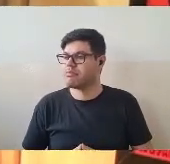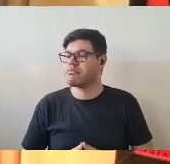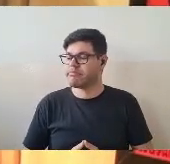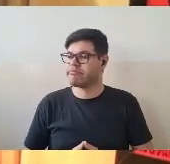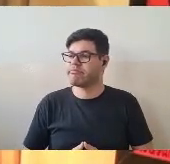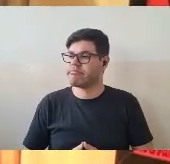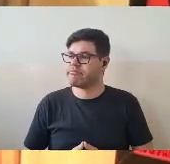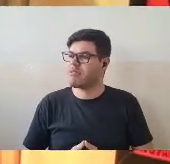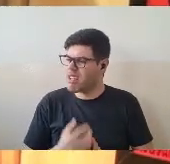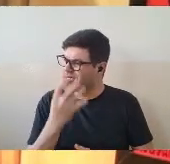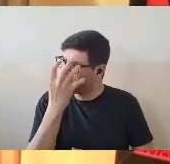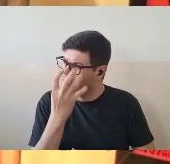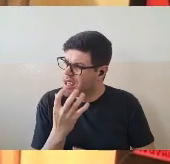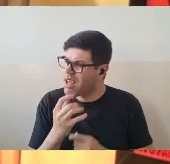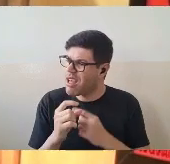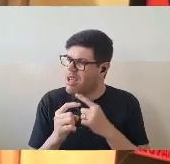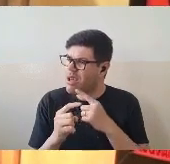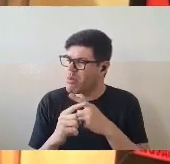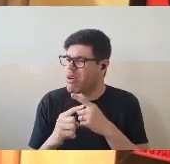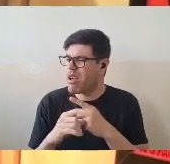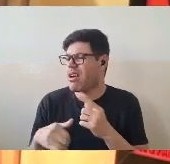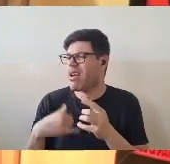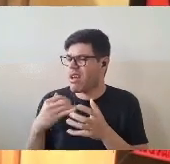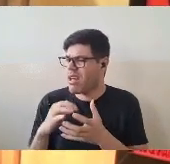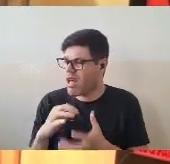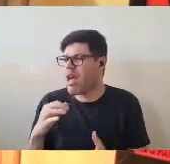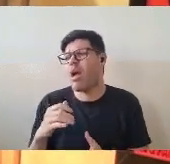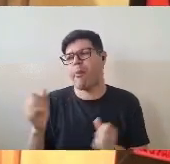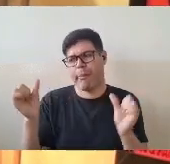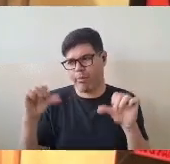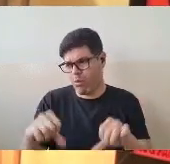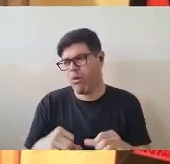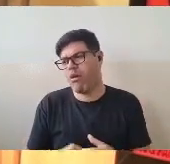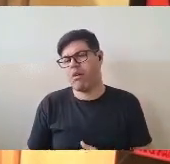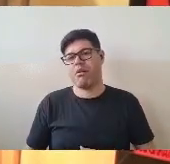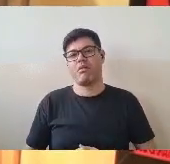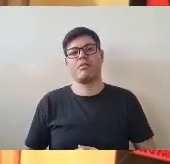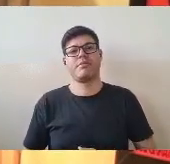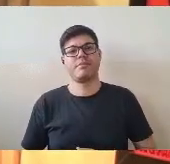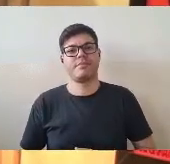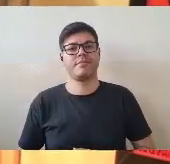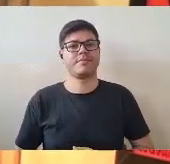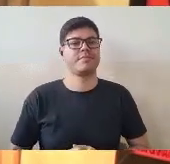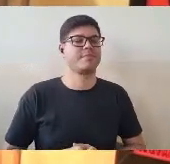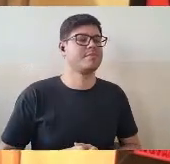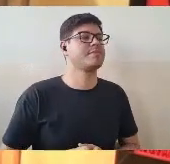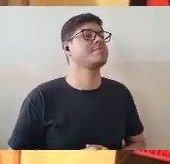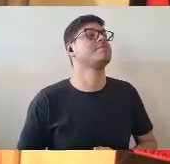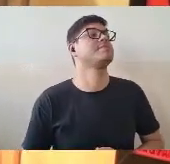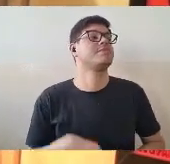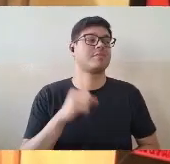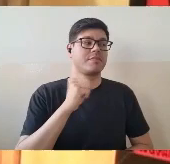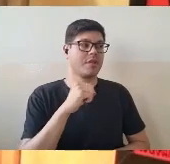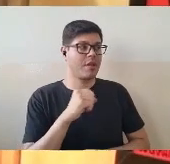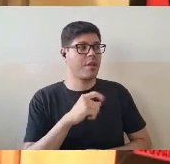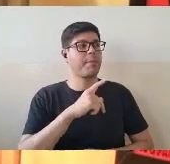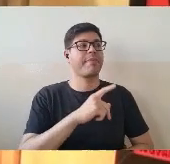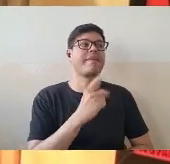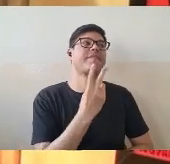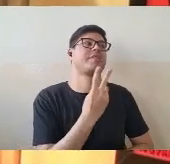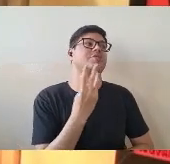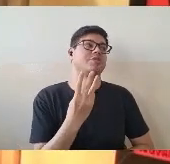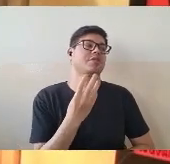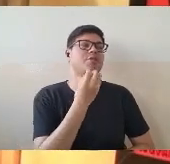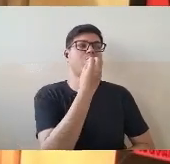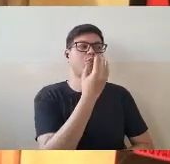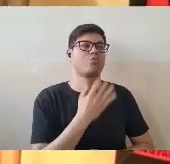seria pneumo 23, tá? Então, Mas tomar 23 e... seria muito bom. Então, mas os médicos deveriam prescrever mais, falar mais do assunto, como o senhor está